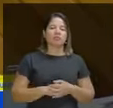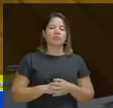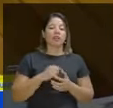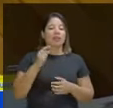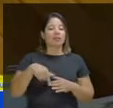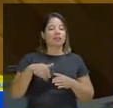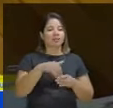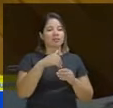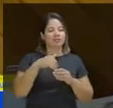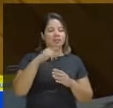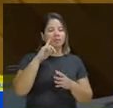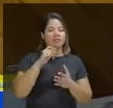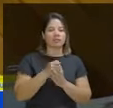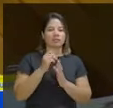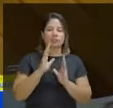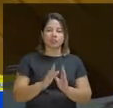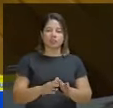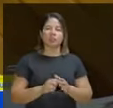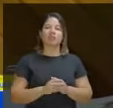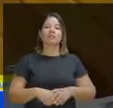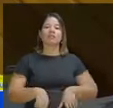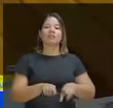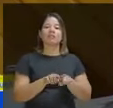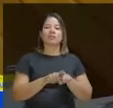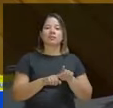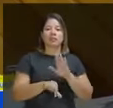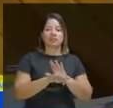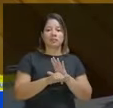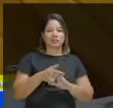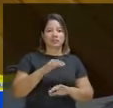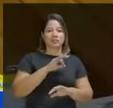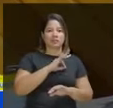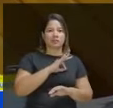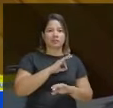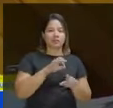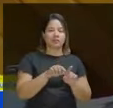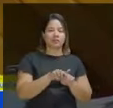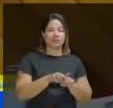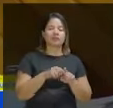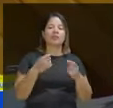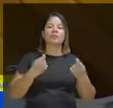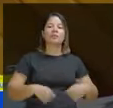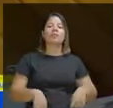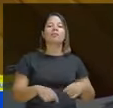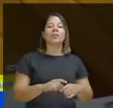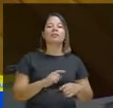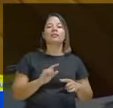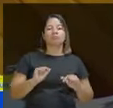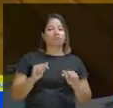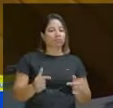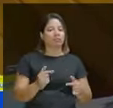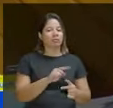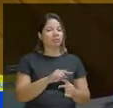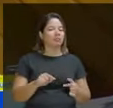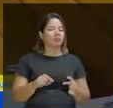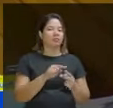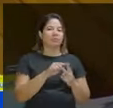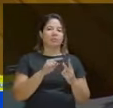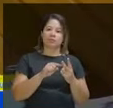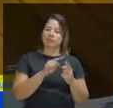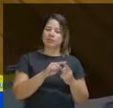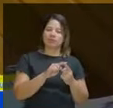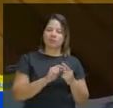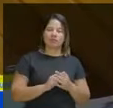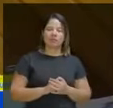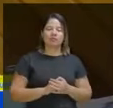plenário, que decretou a nulidade do inquérito policial e o qual deu início à persecução penal da qual decorre a condenação da paciente. E ainda que a